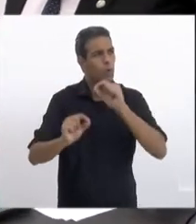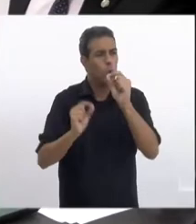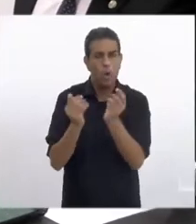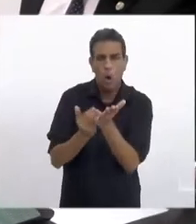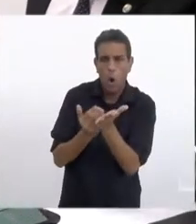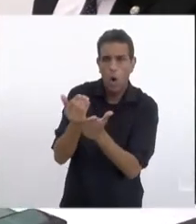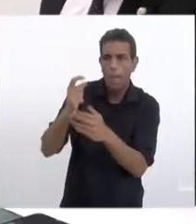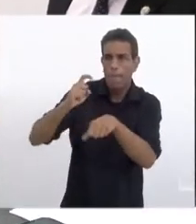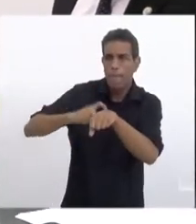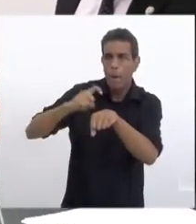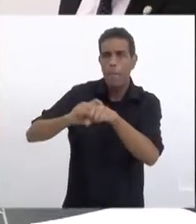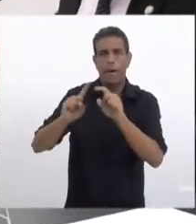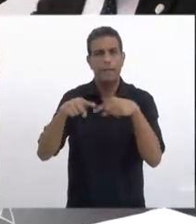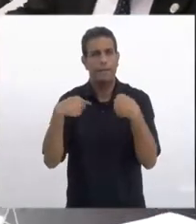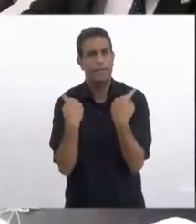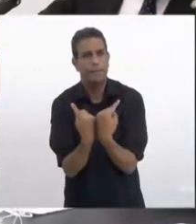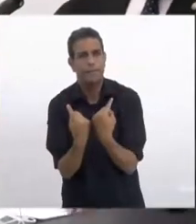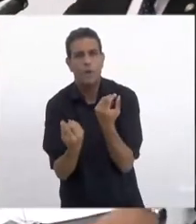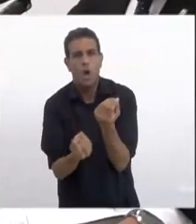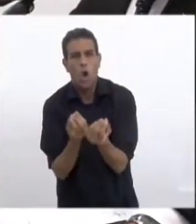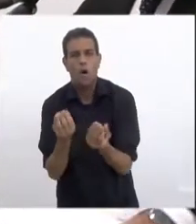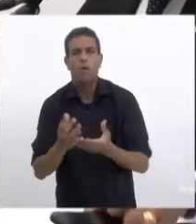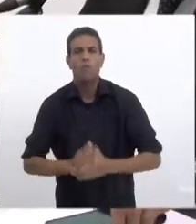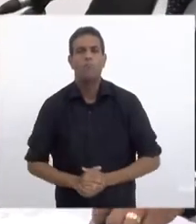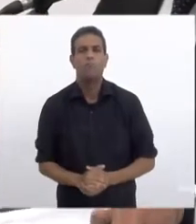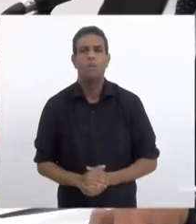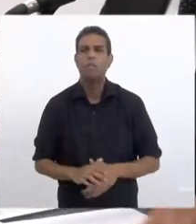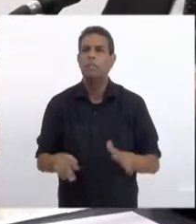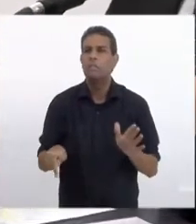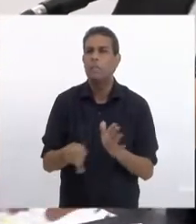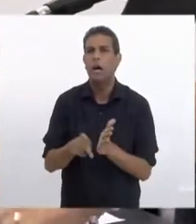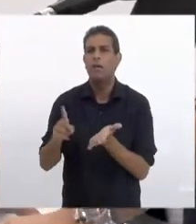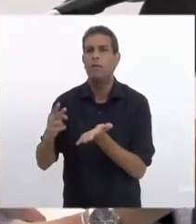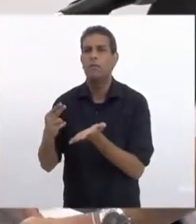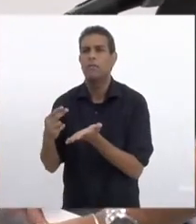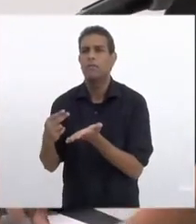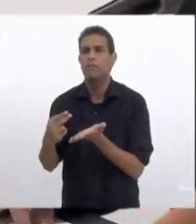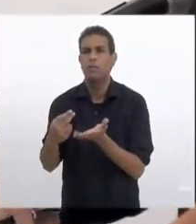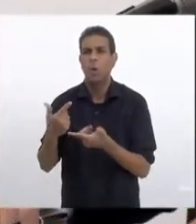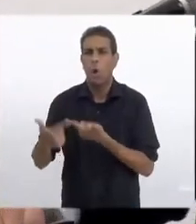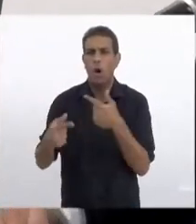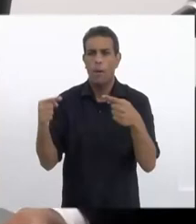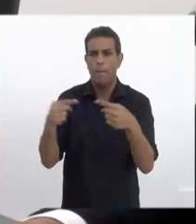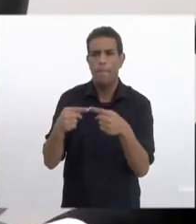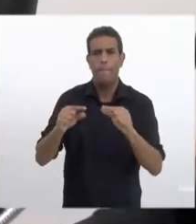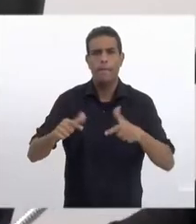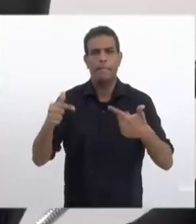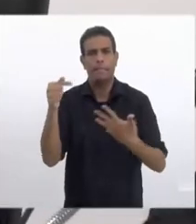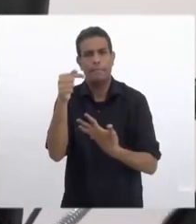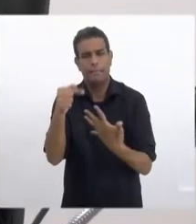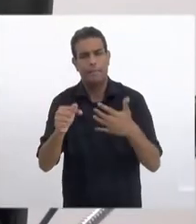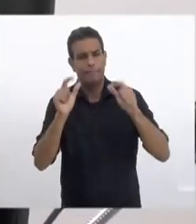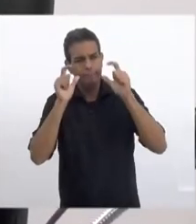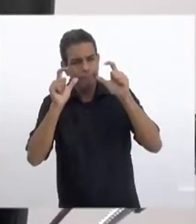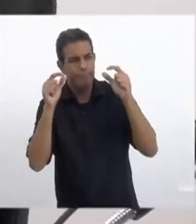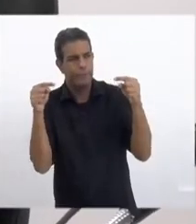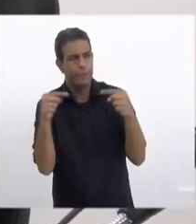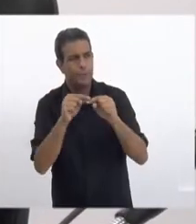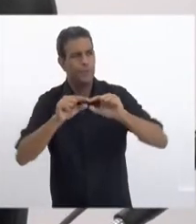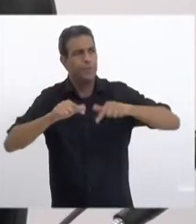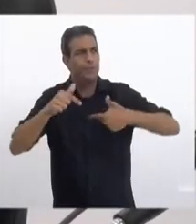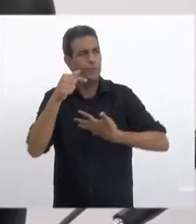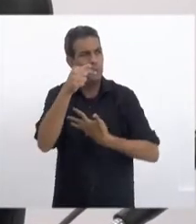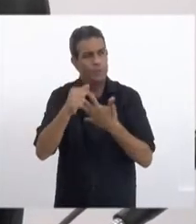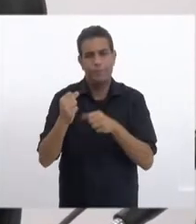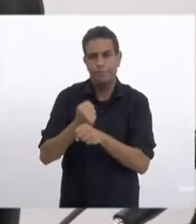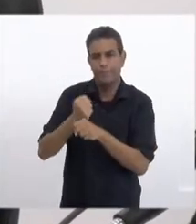iniciativa desta reunião, desta audiência pública, mas também pelo compromisso que o seu mandato tem tido com esta causa, pela atenção que o senhor tem dado durante